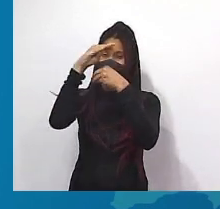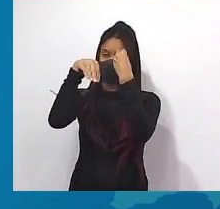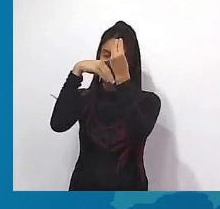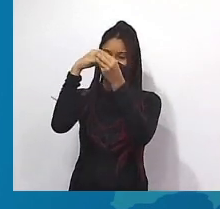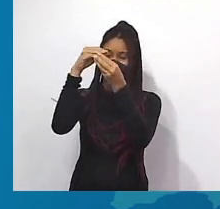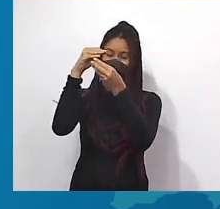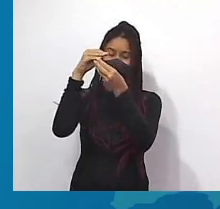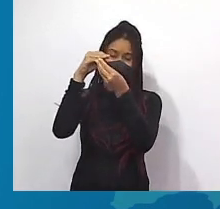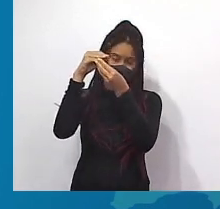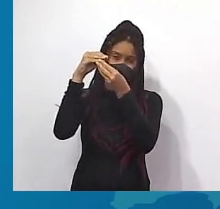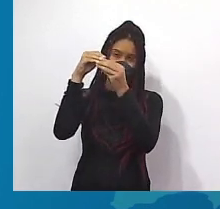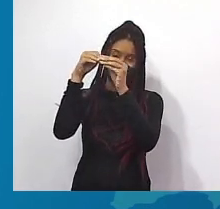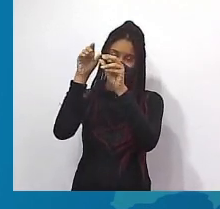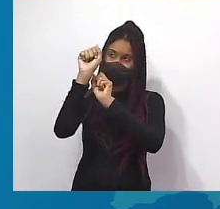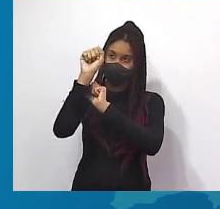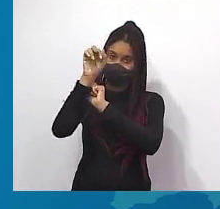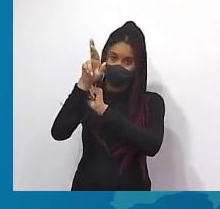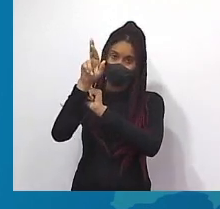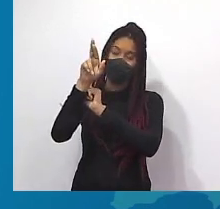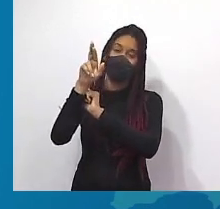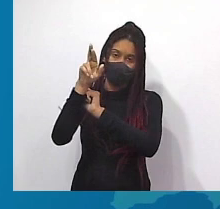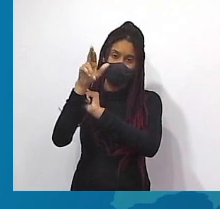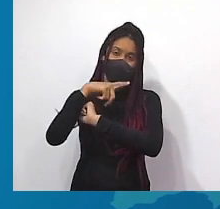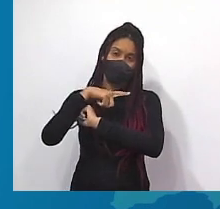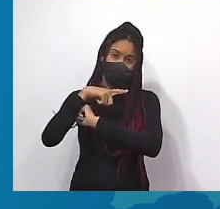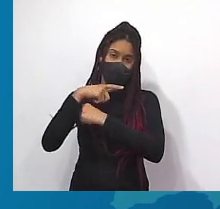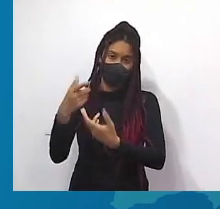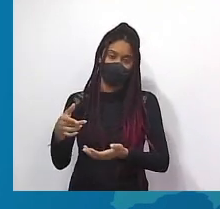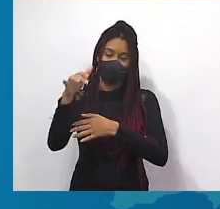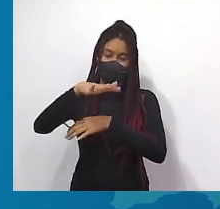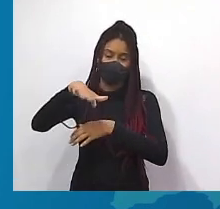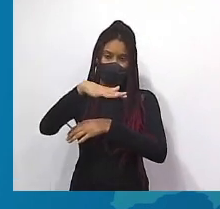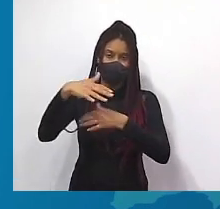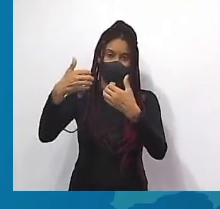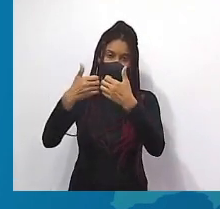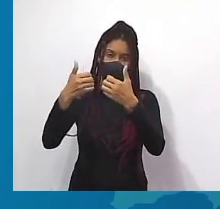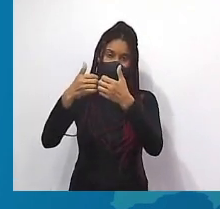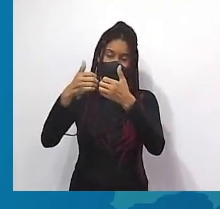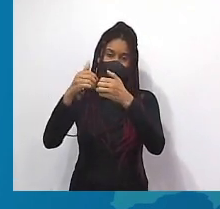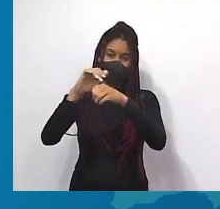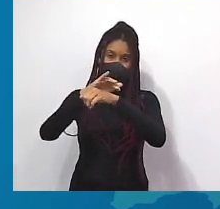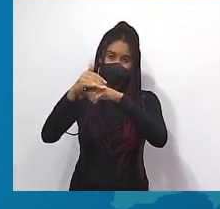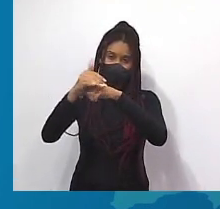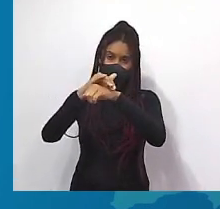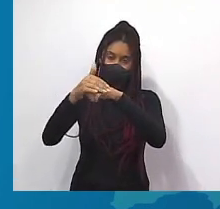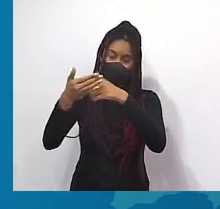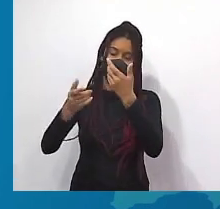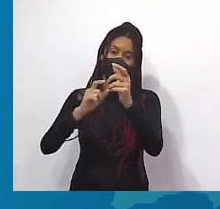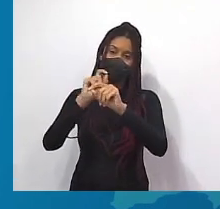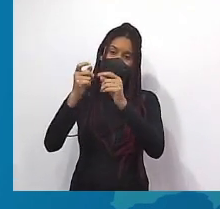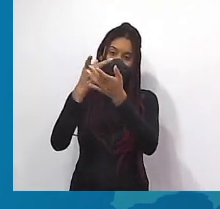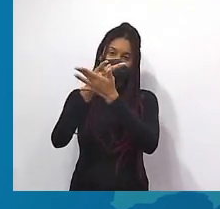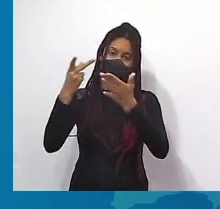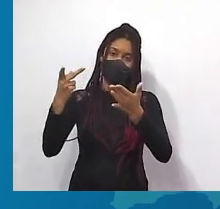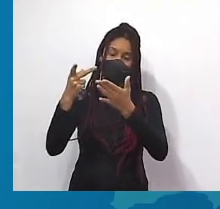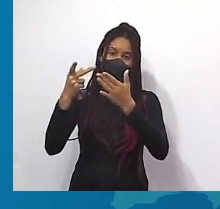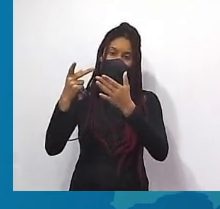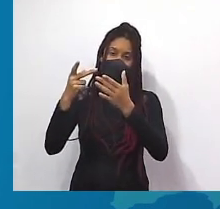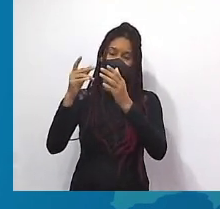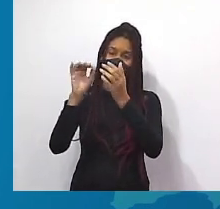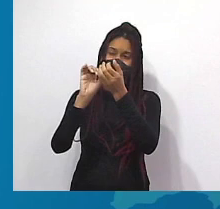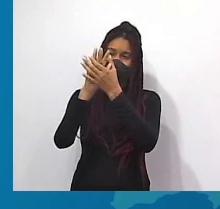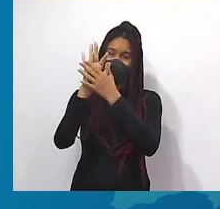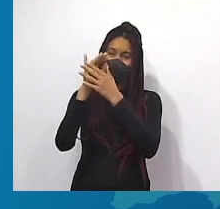né, com o ar dali de baixo mesmo, da região mais próxima da superfície, e com esse gás o ar fica